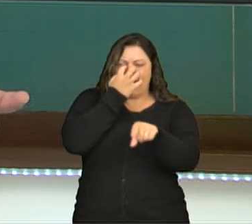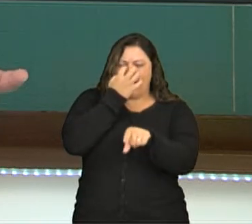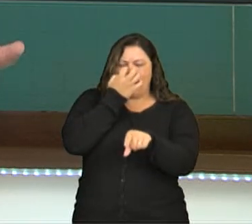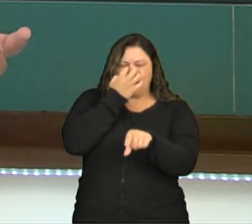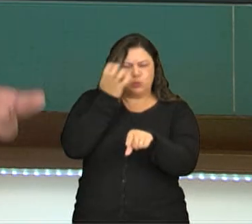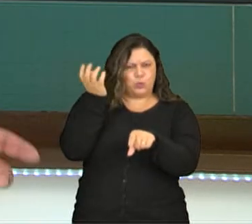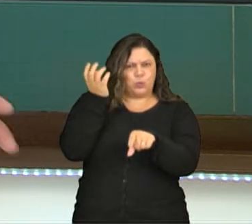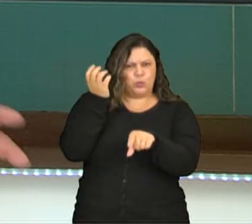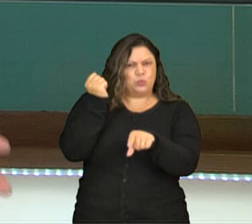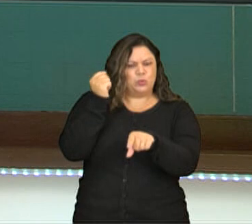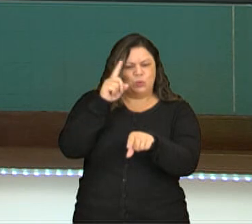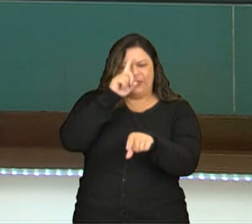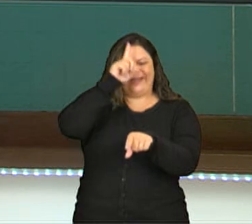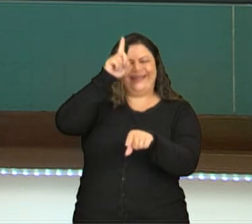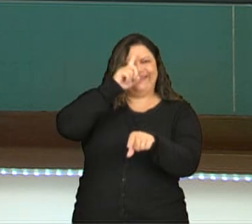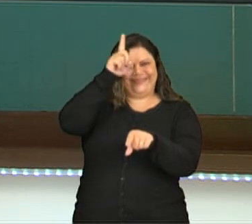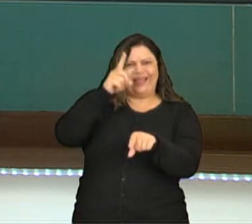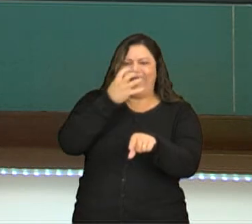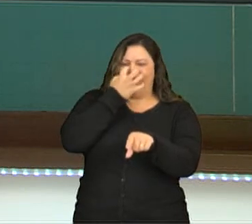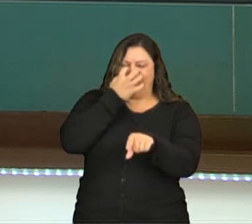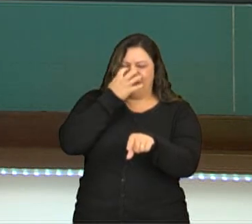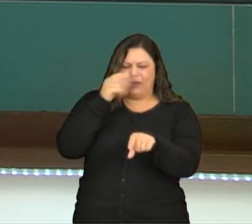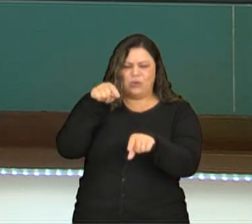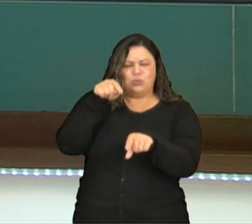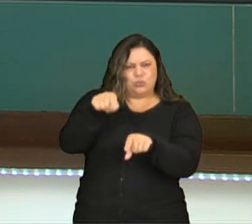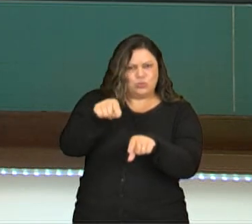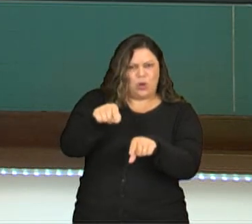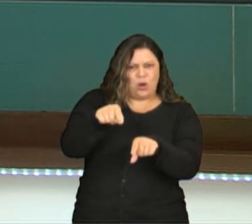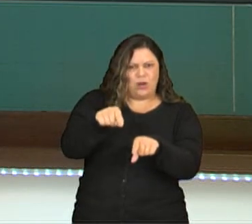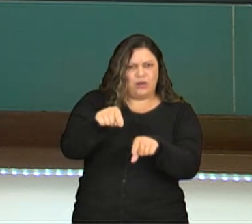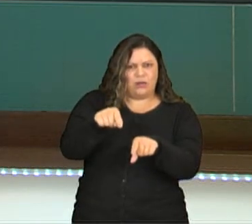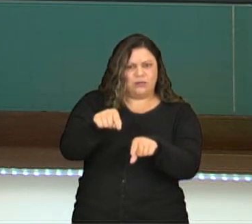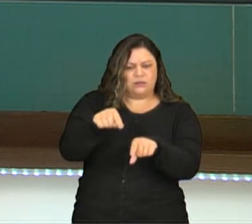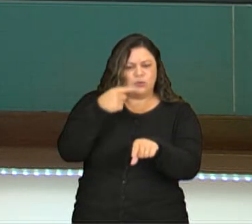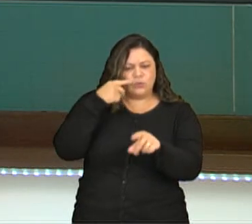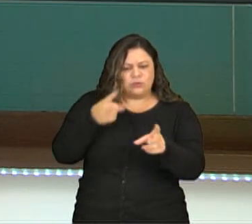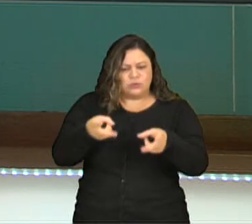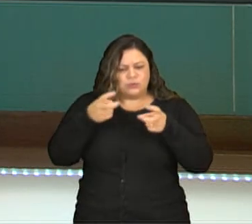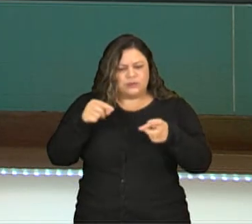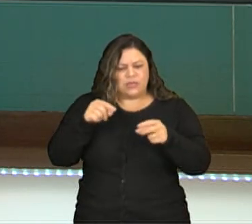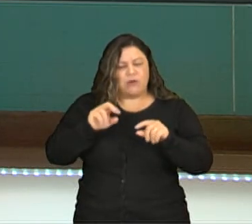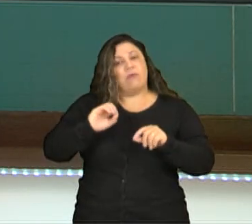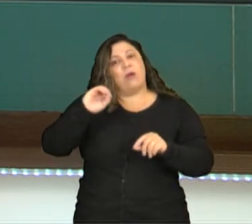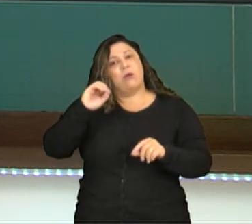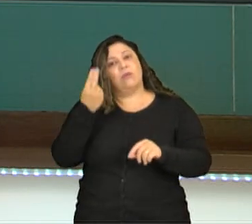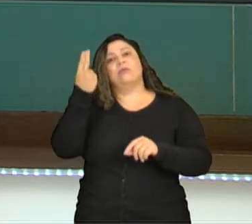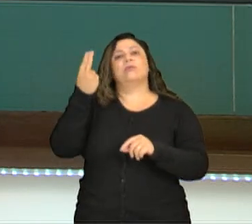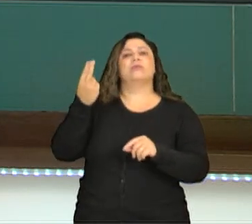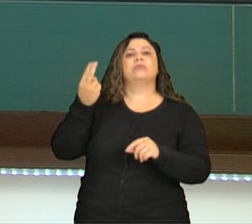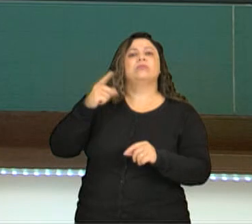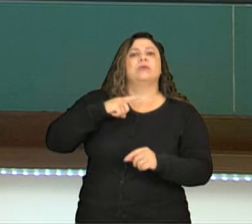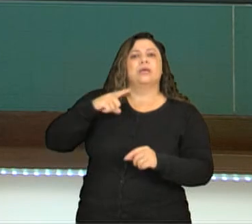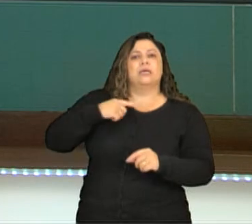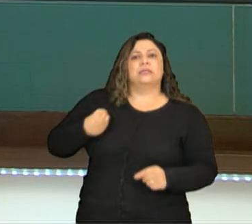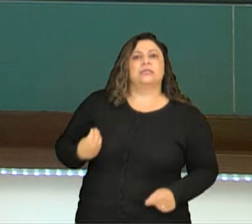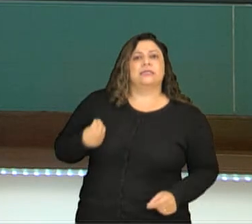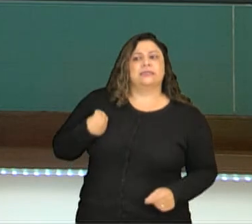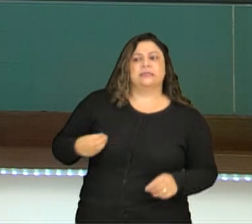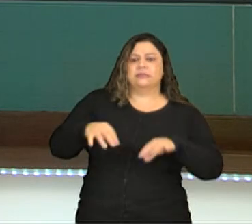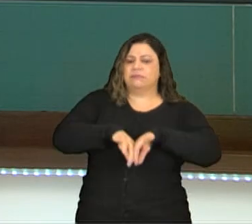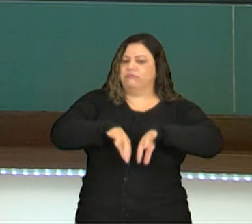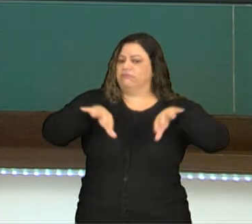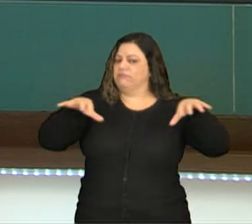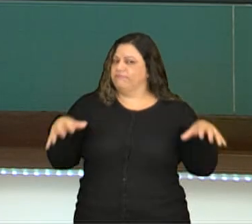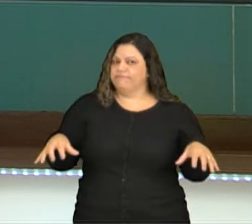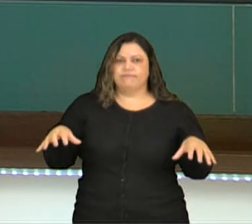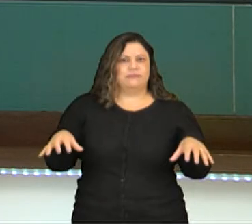cachorro, ela é presente e viva somente pelo cachorro quando a gente observa ele? Ou ele tem uma existência